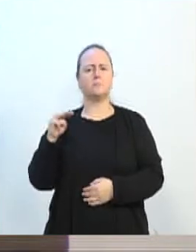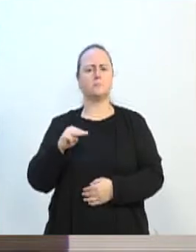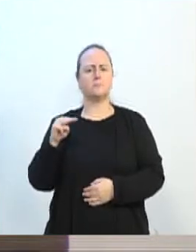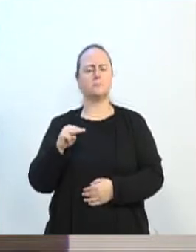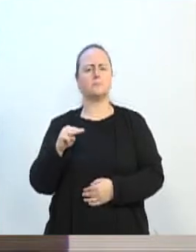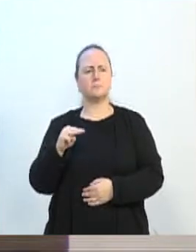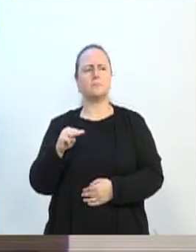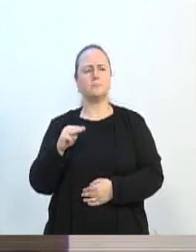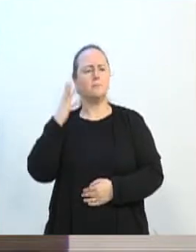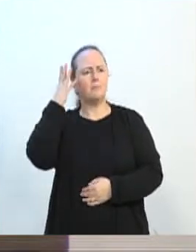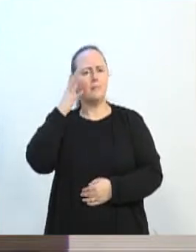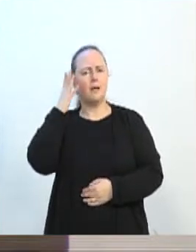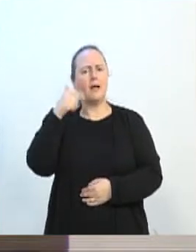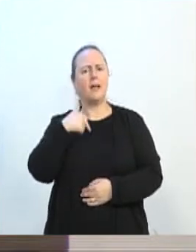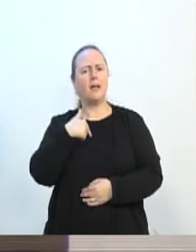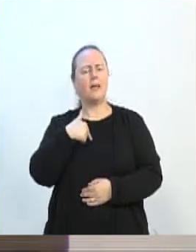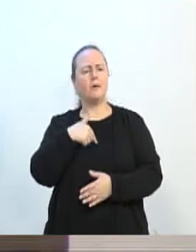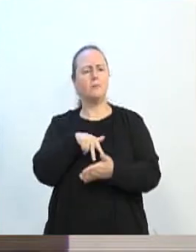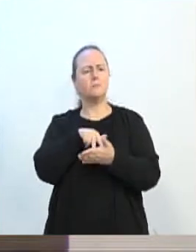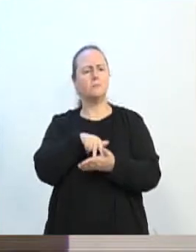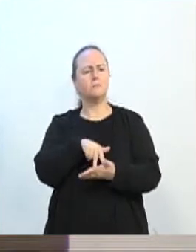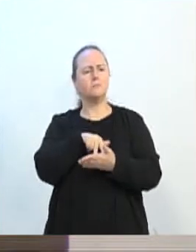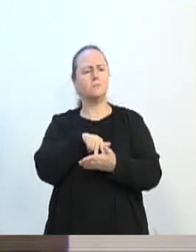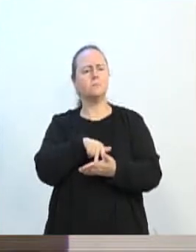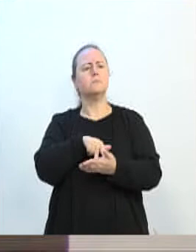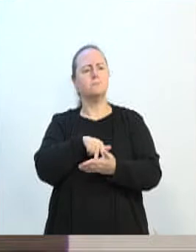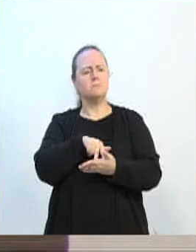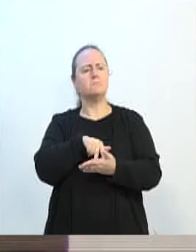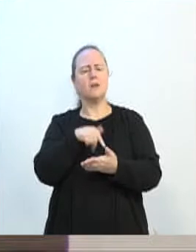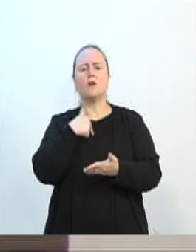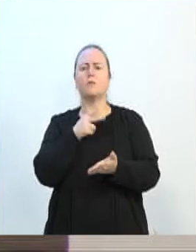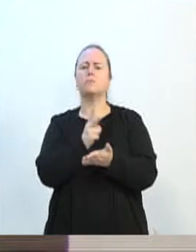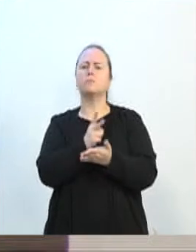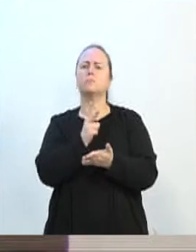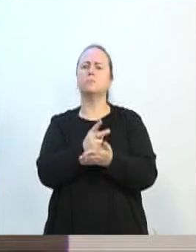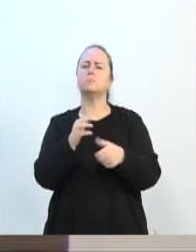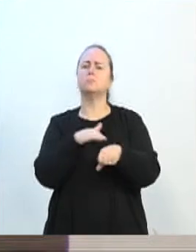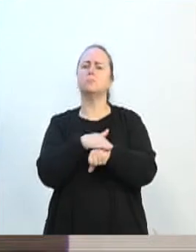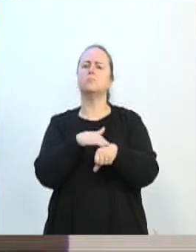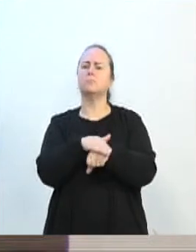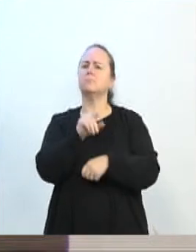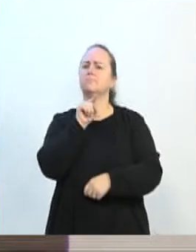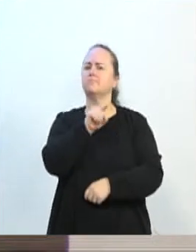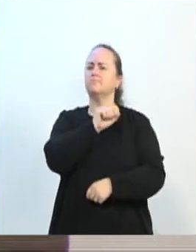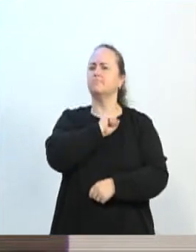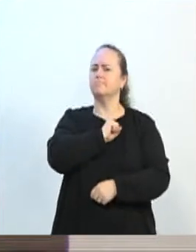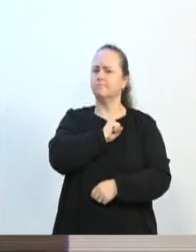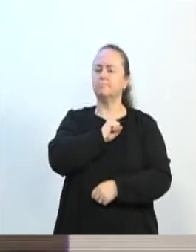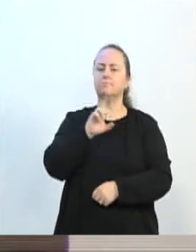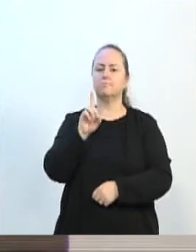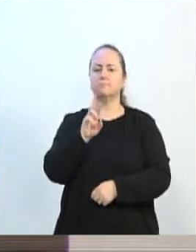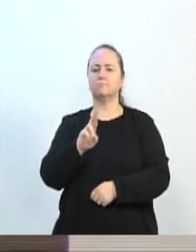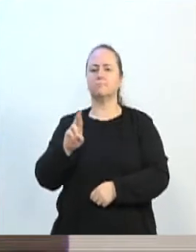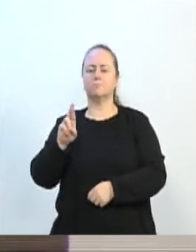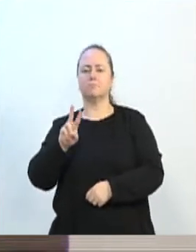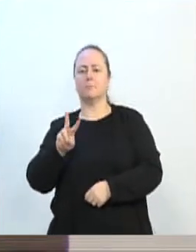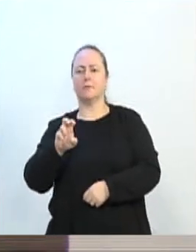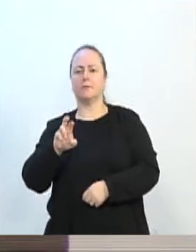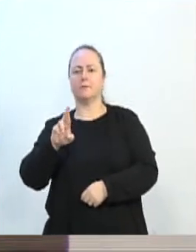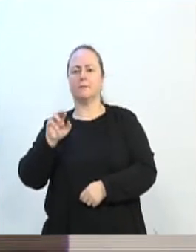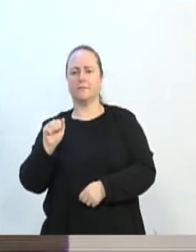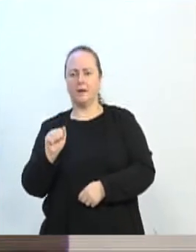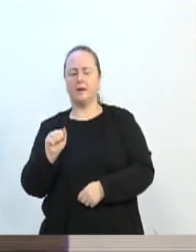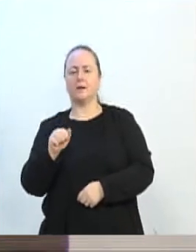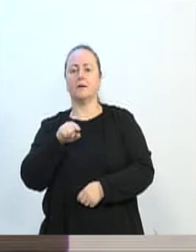decidido que iria ficar depois da hora para poder conversar com aquela pessoa. Era a doutora Vera Bifulco, coordenadora